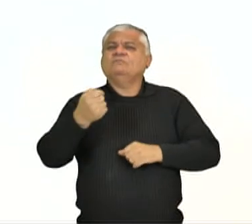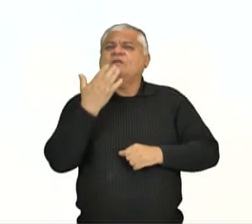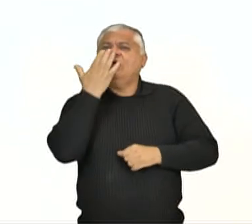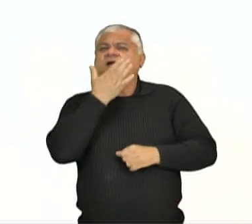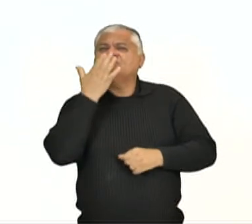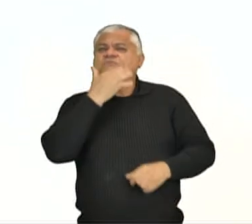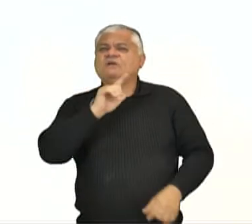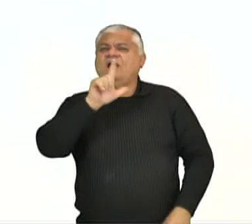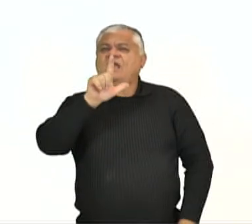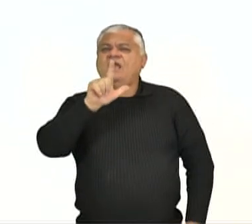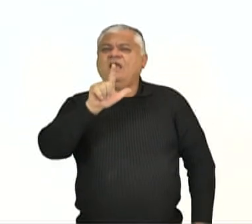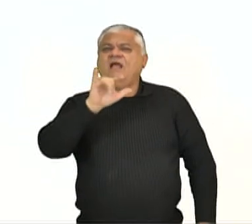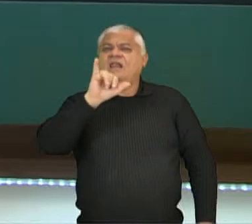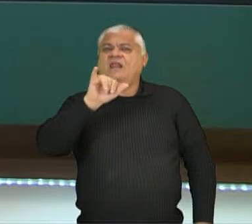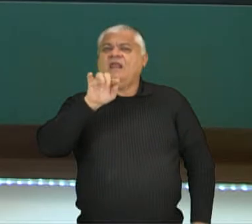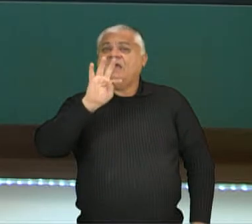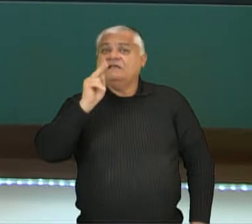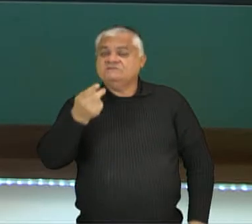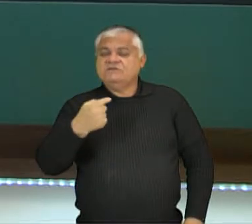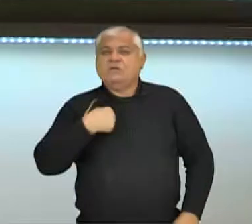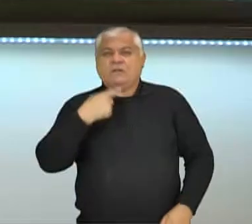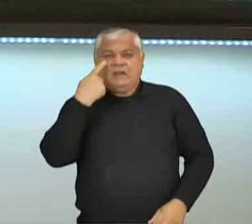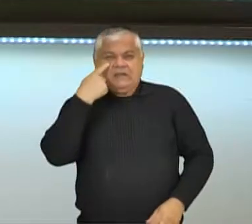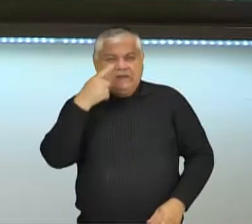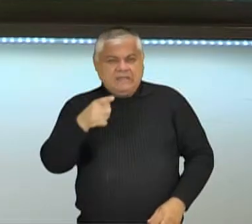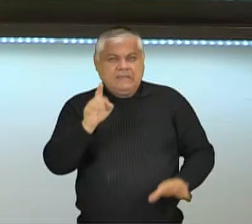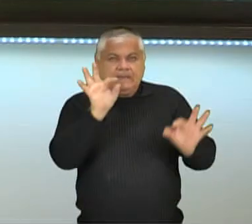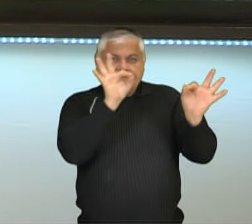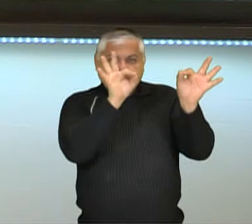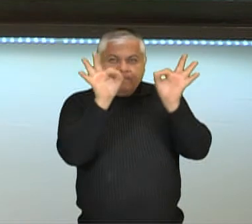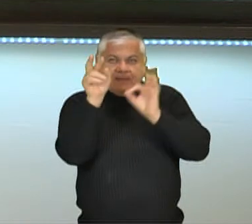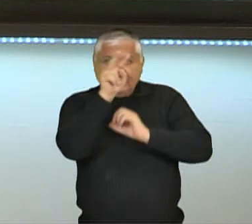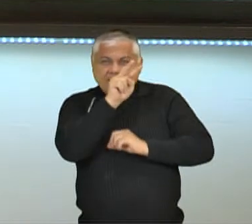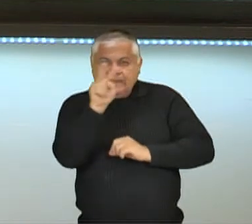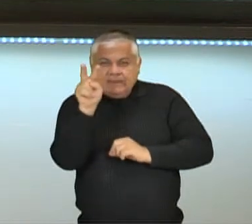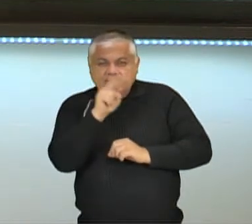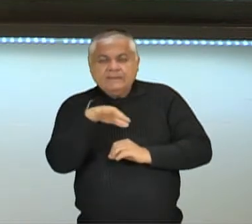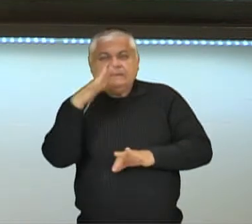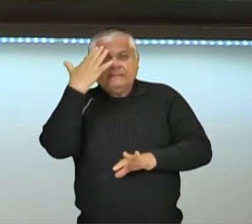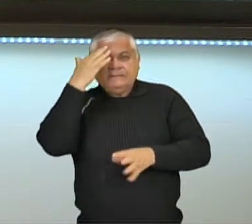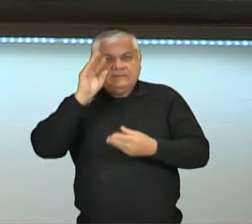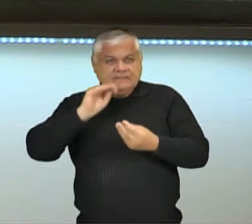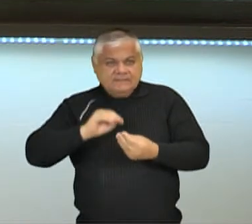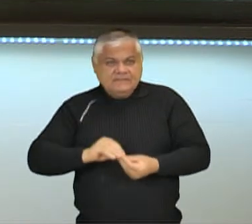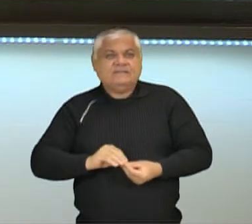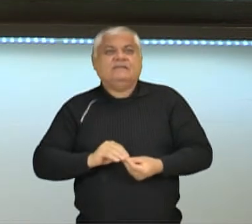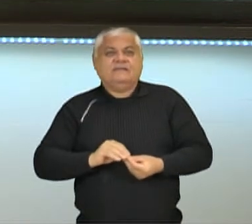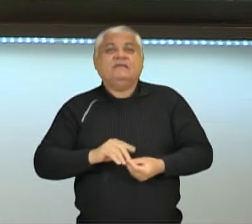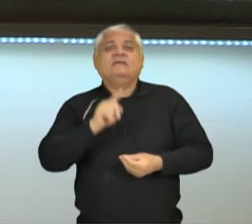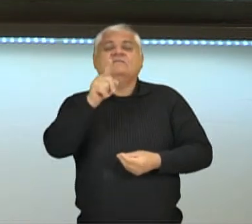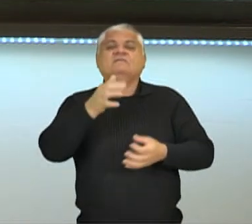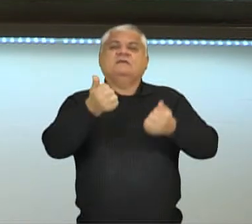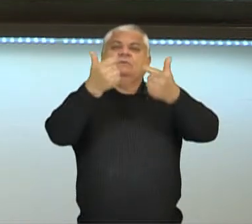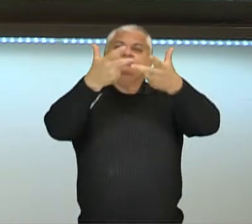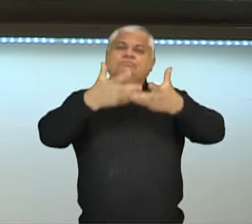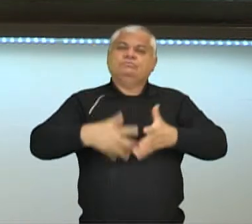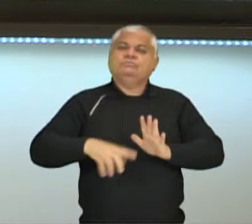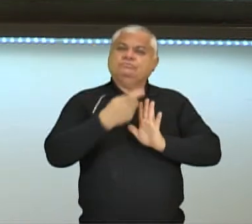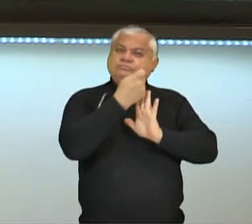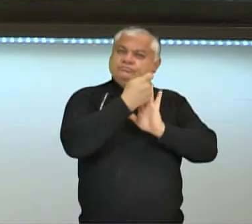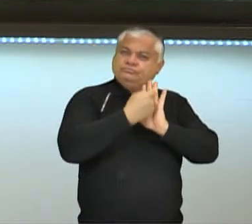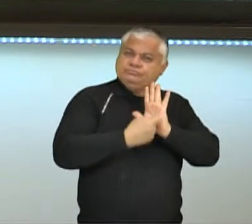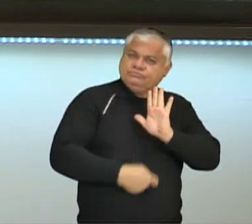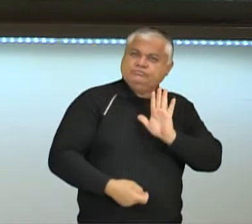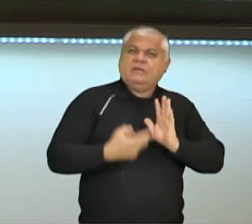Essa pergunta, eu quero que você olhe para o fragmento, compreenda direitinho e produza a sua